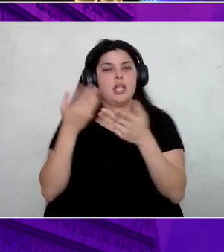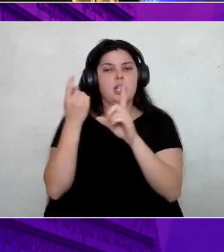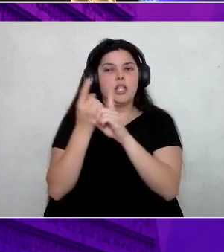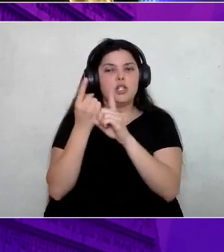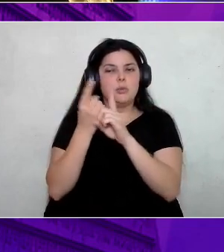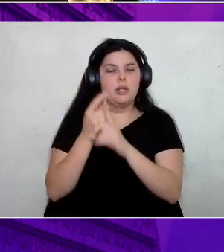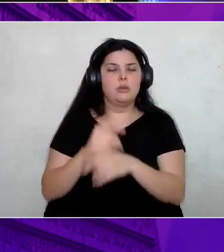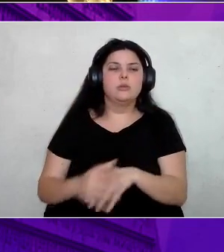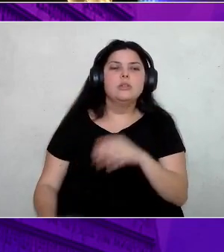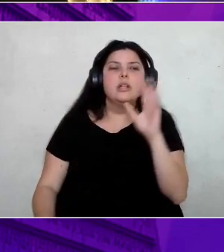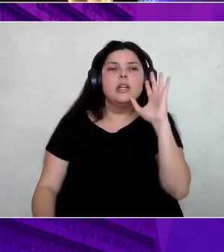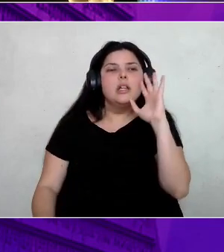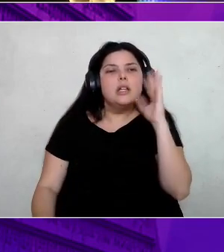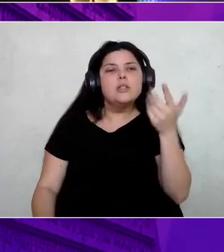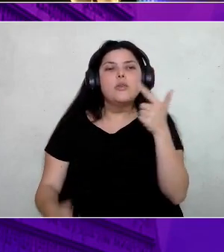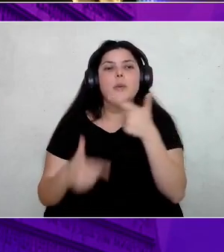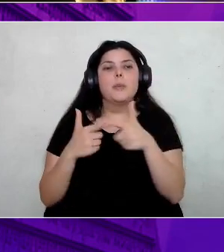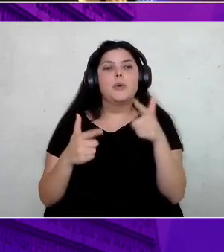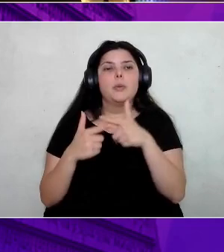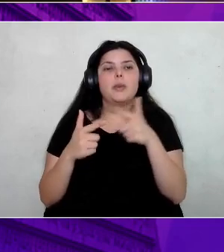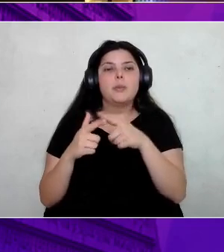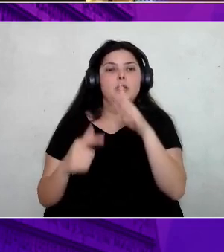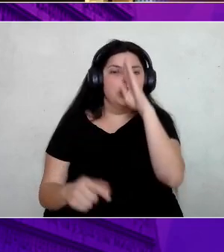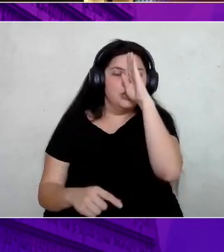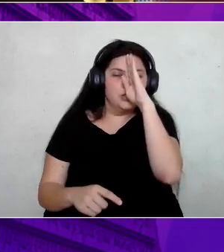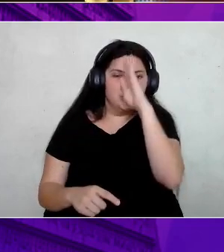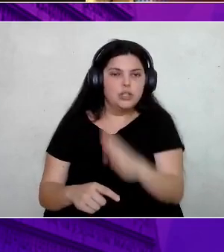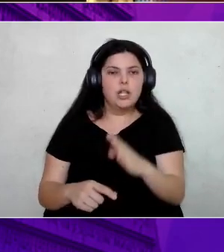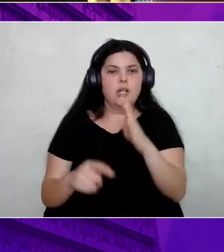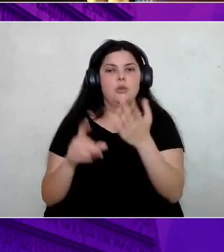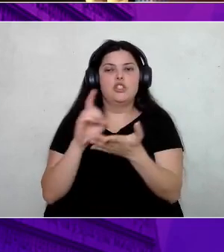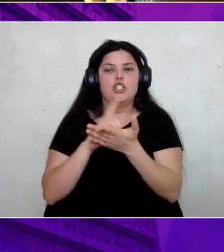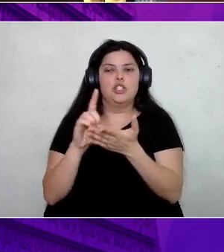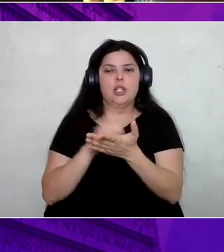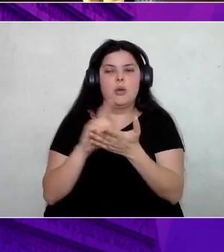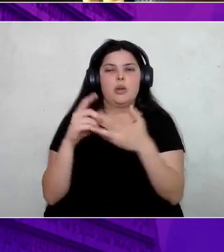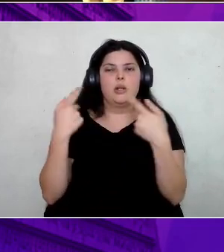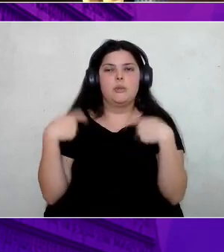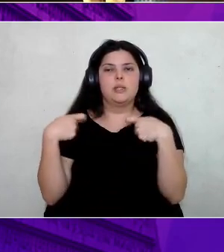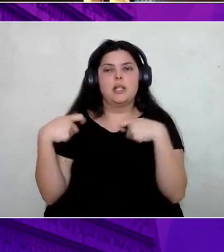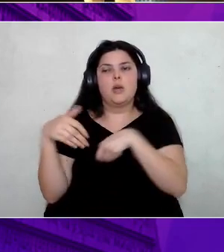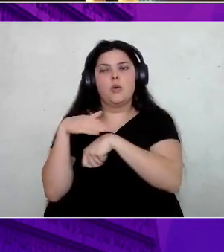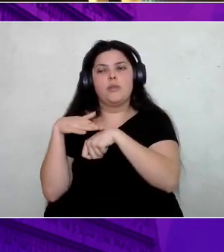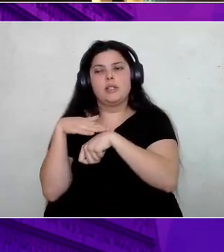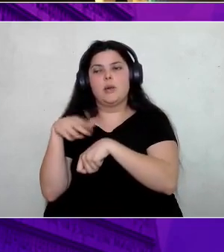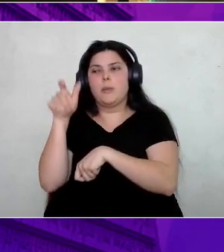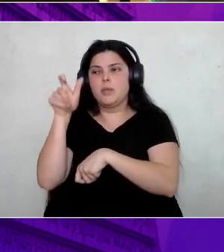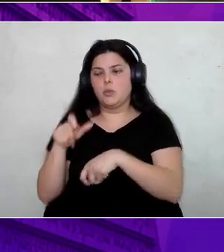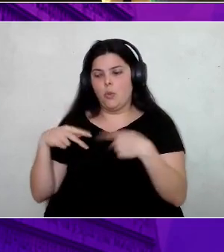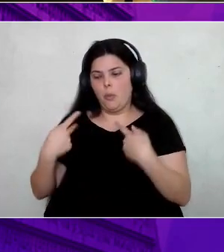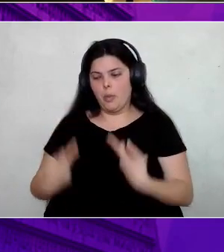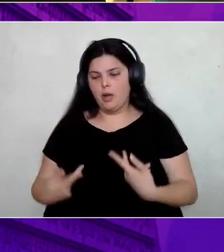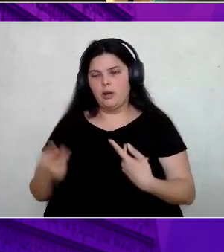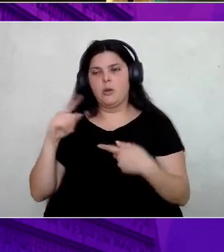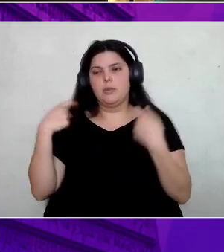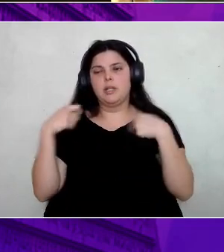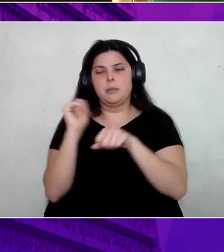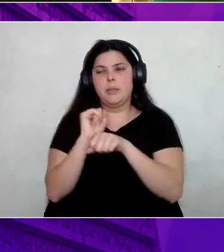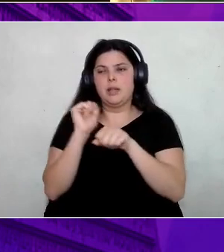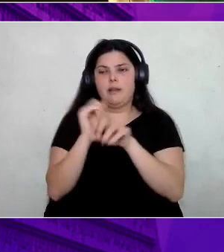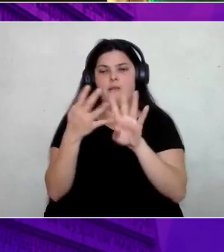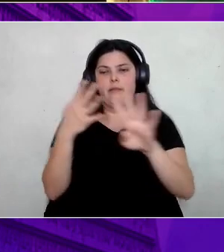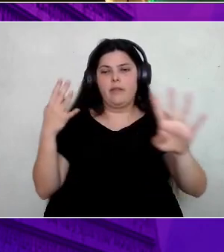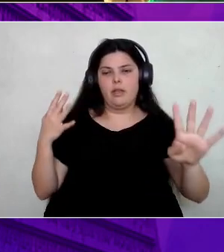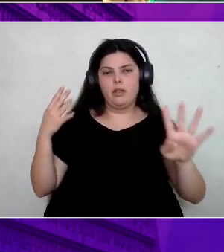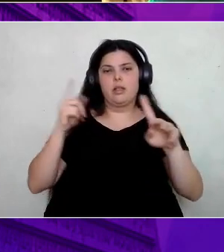resolvam seus problemas diretamente via digital, sem precisar conversar com um atendente humano, sem precisar esperar numa fila, sem